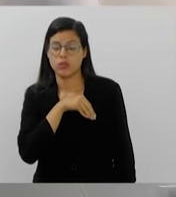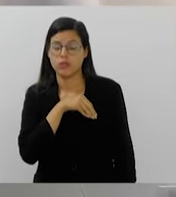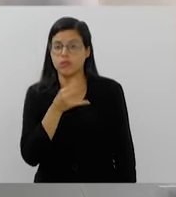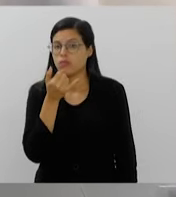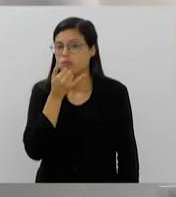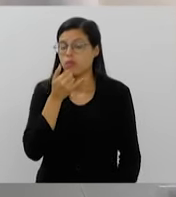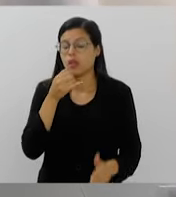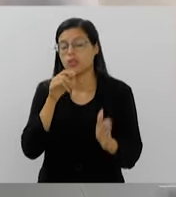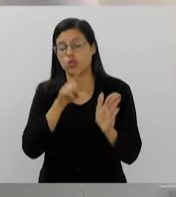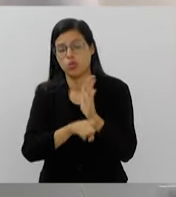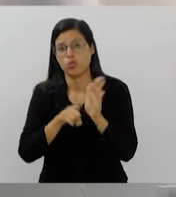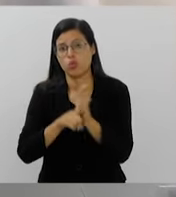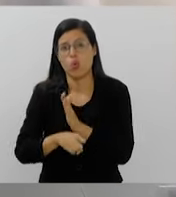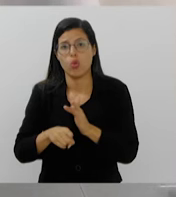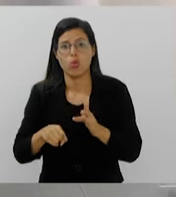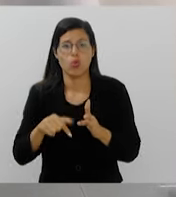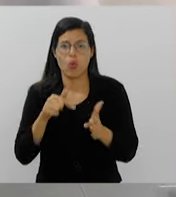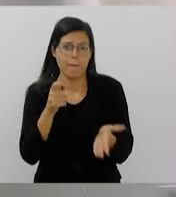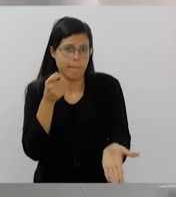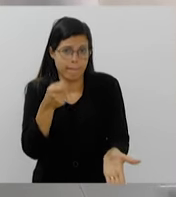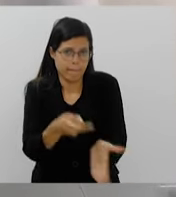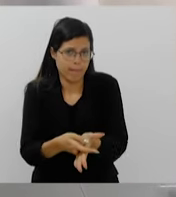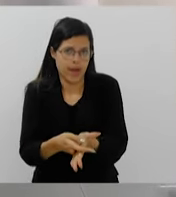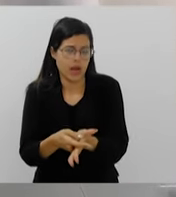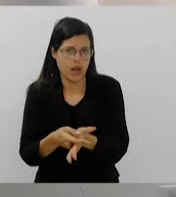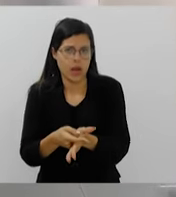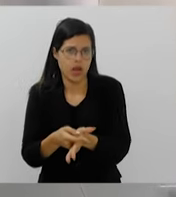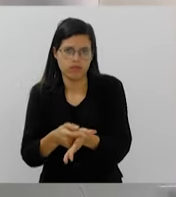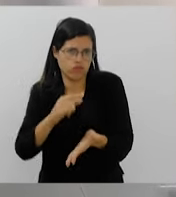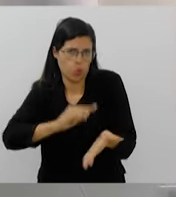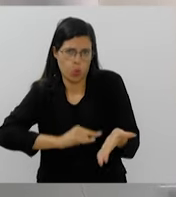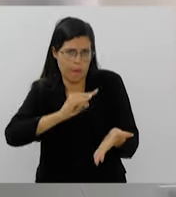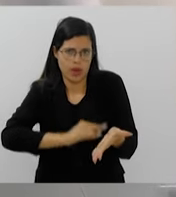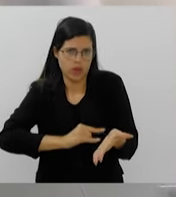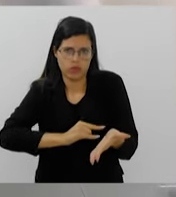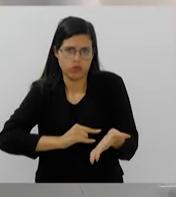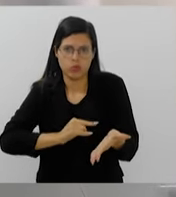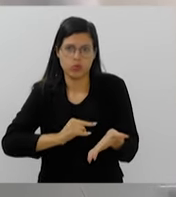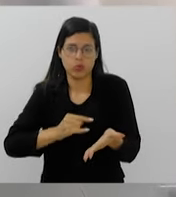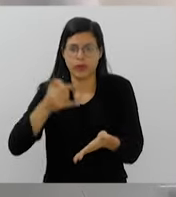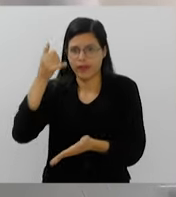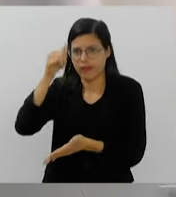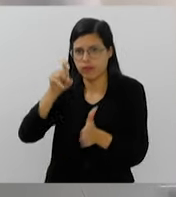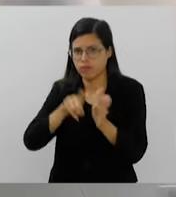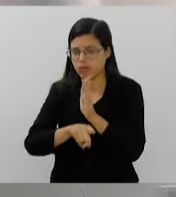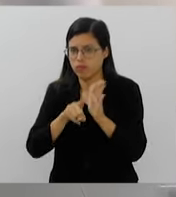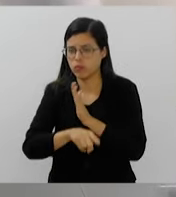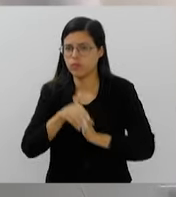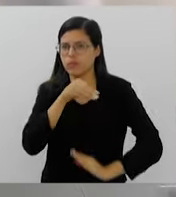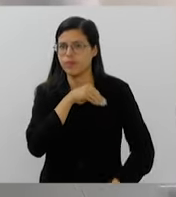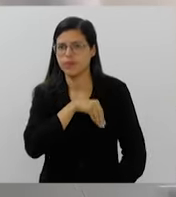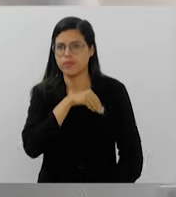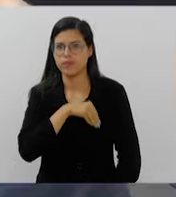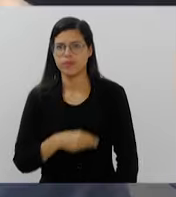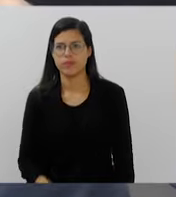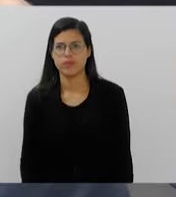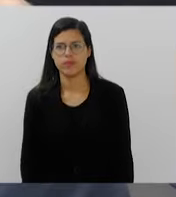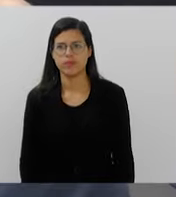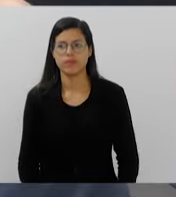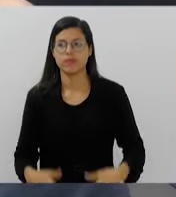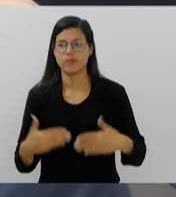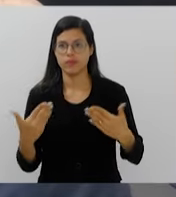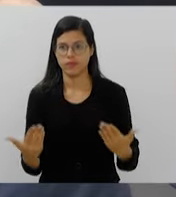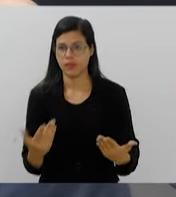banco. Ou faz um PIX, ou faz o que bem queira. Presidente, olha só, querendo entender a sua